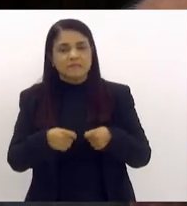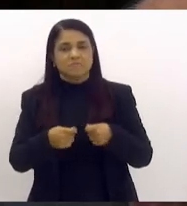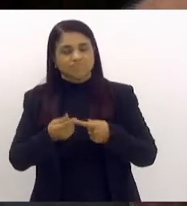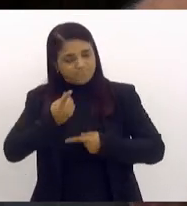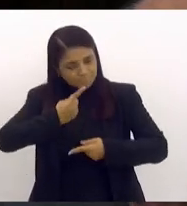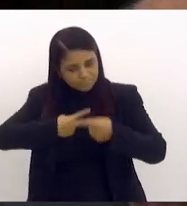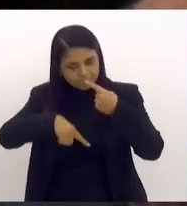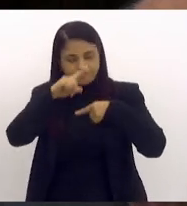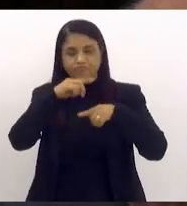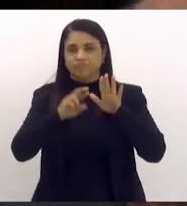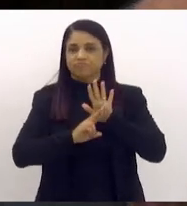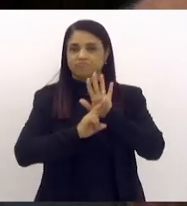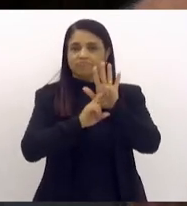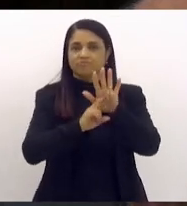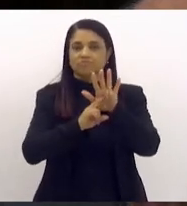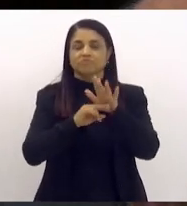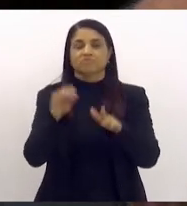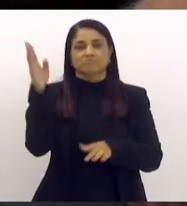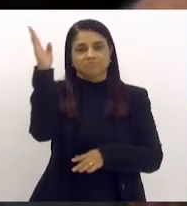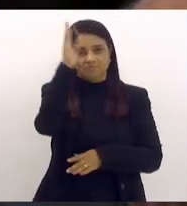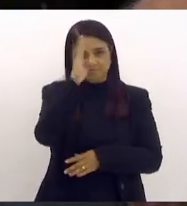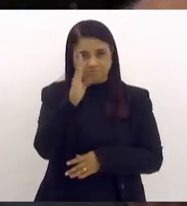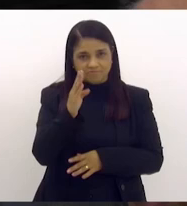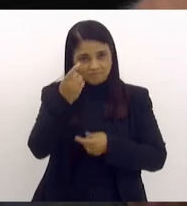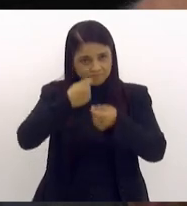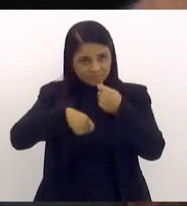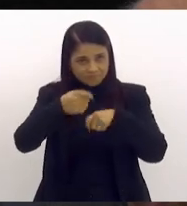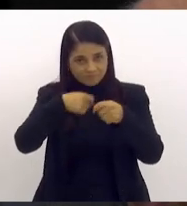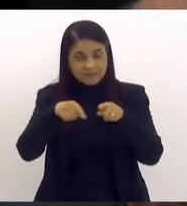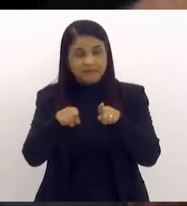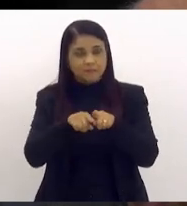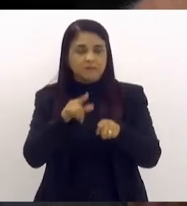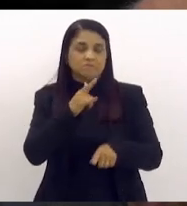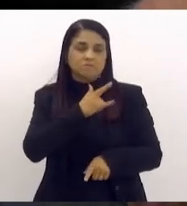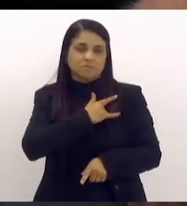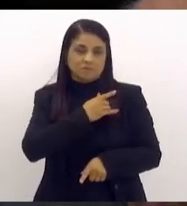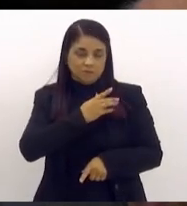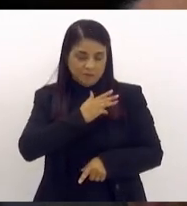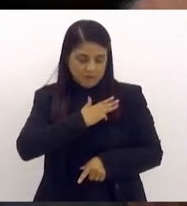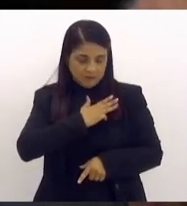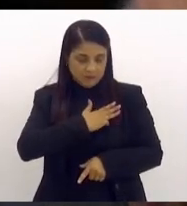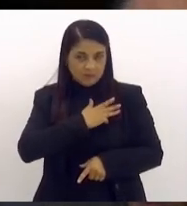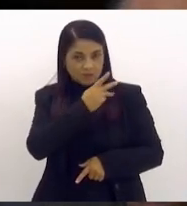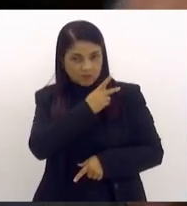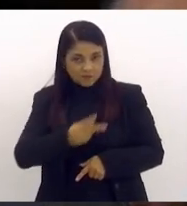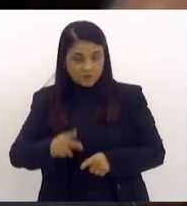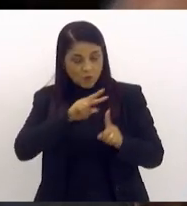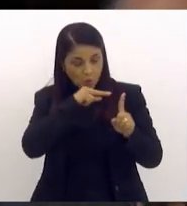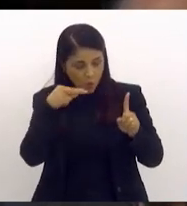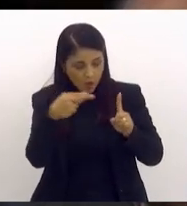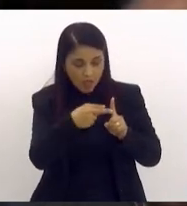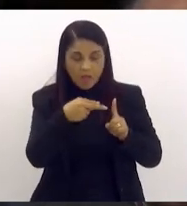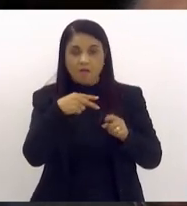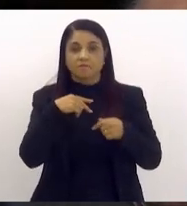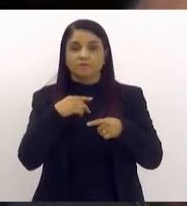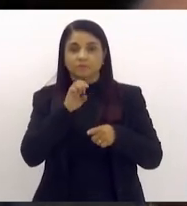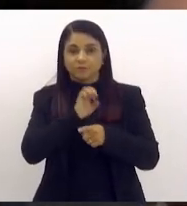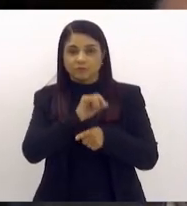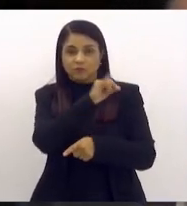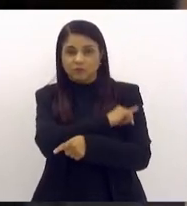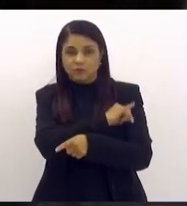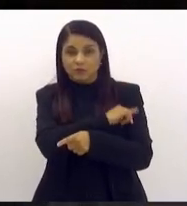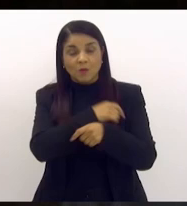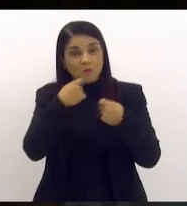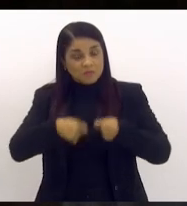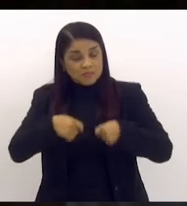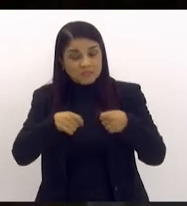o protagonismo da economia nacional e sem sobra de dúvida o presidente Lula tem um olhar para esse estado aqui e só que a gente precisa